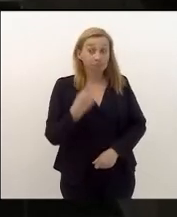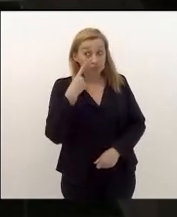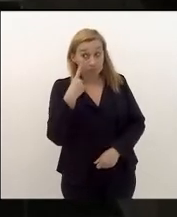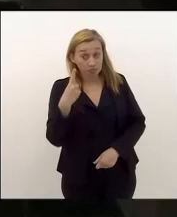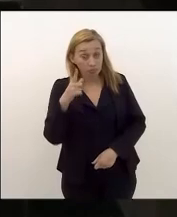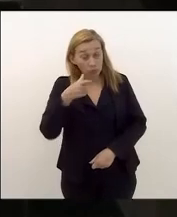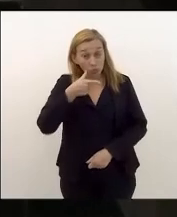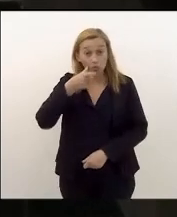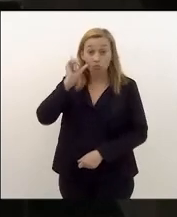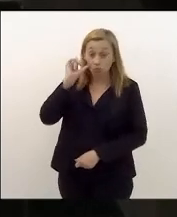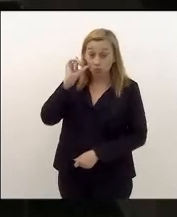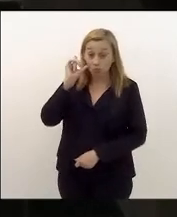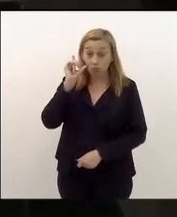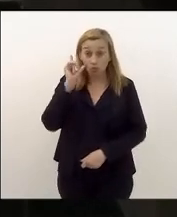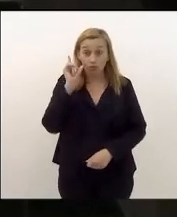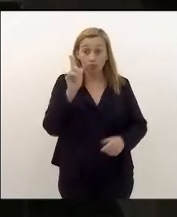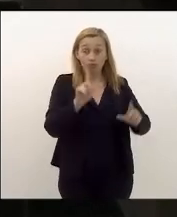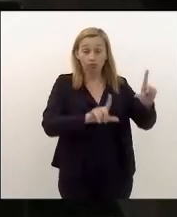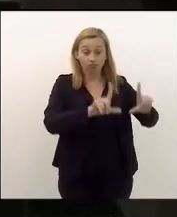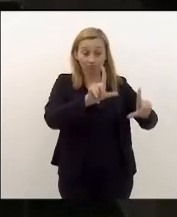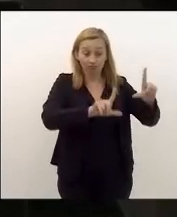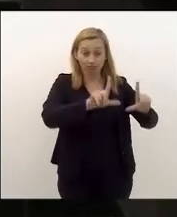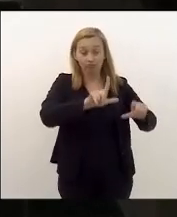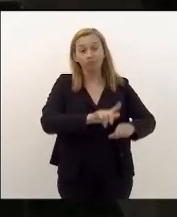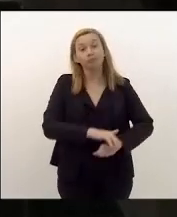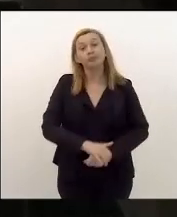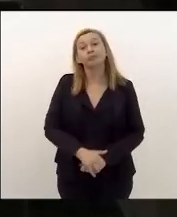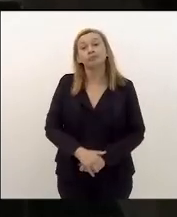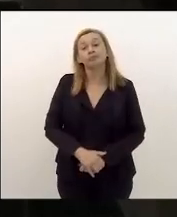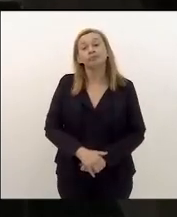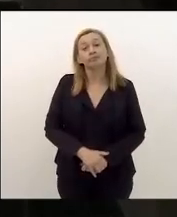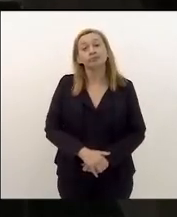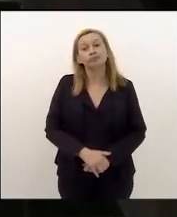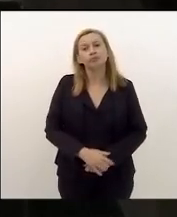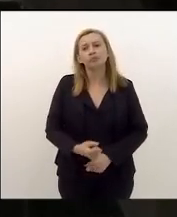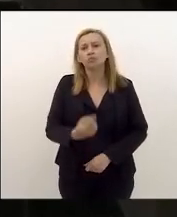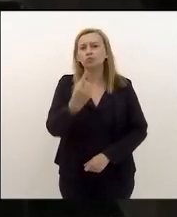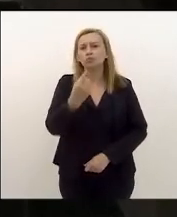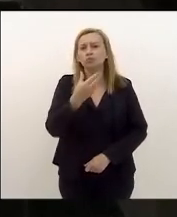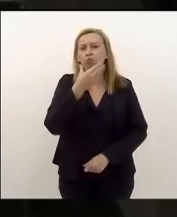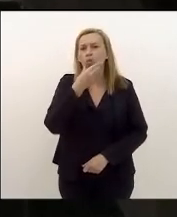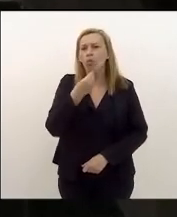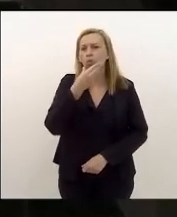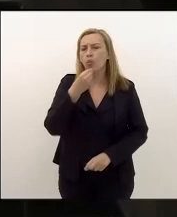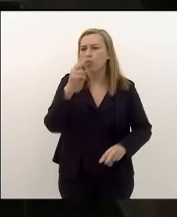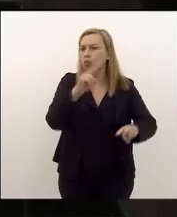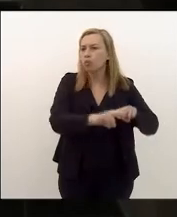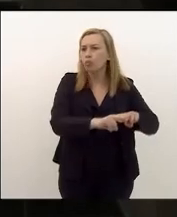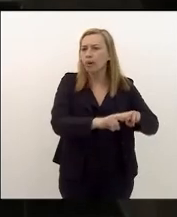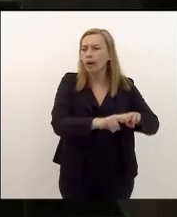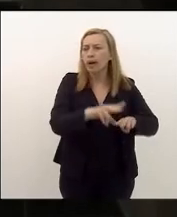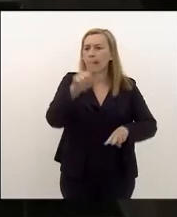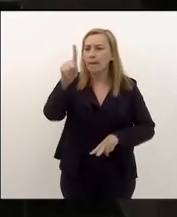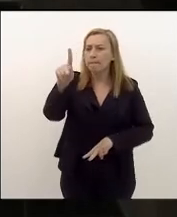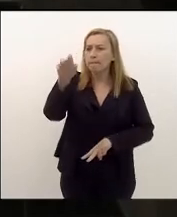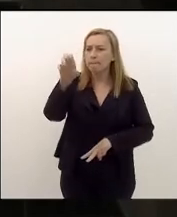ontem uma reportagem na televisão que um cidadão que foi preso por